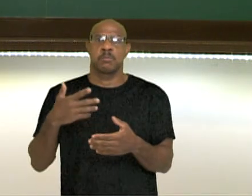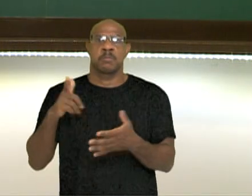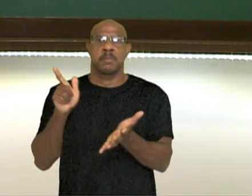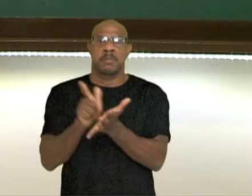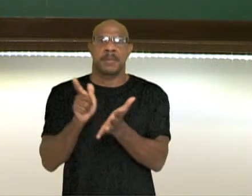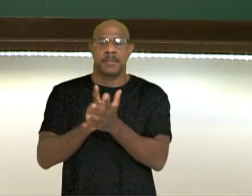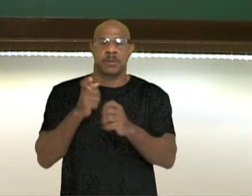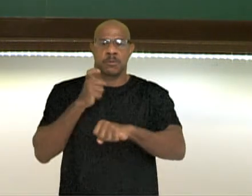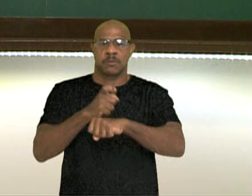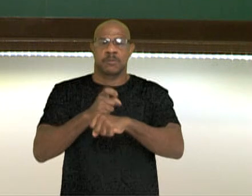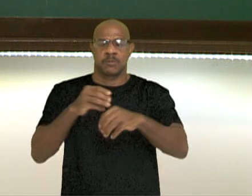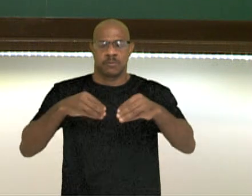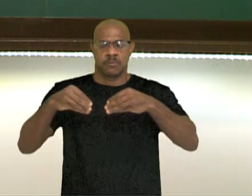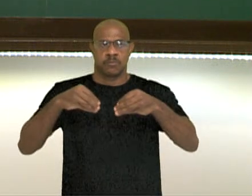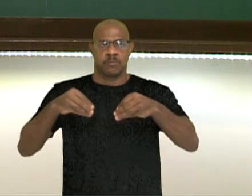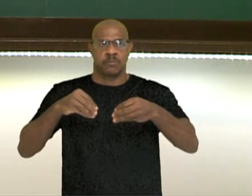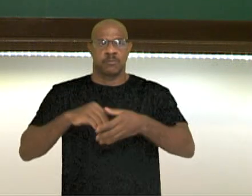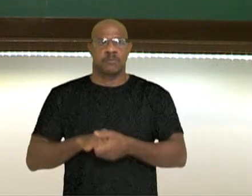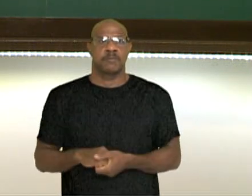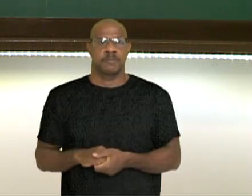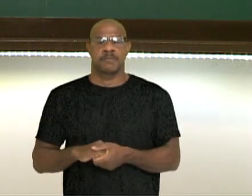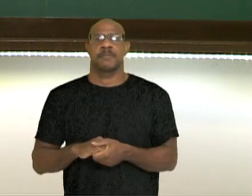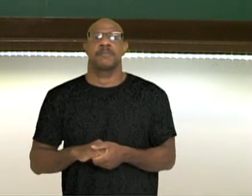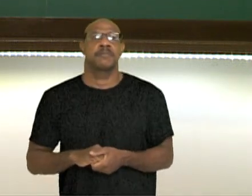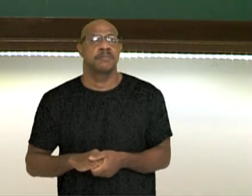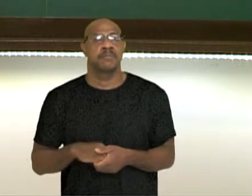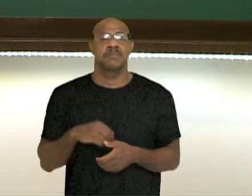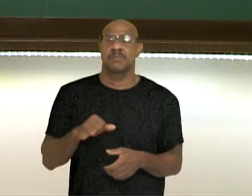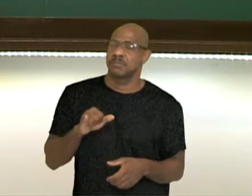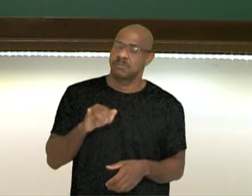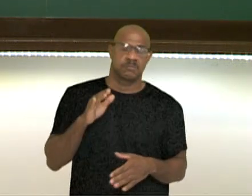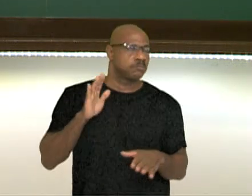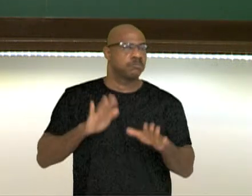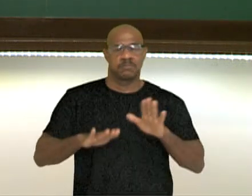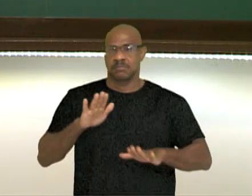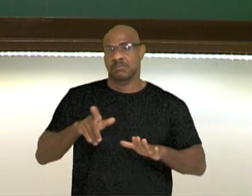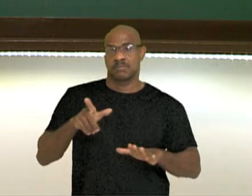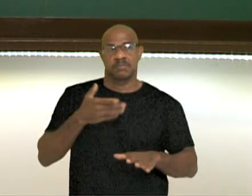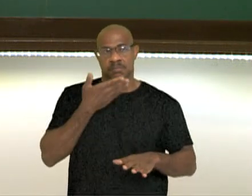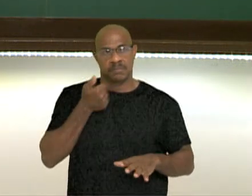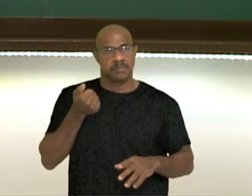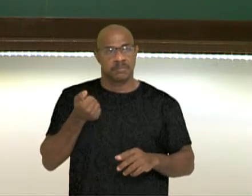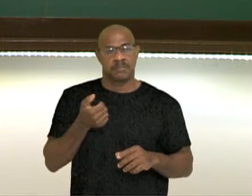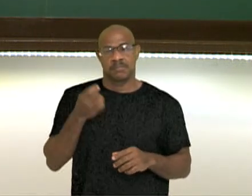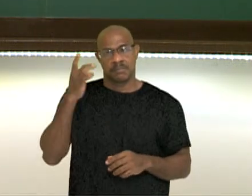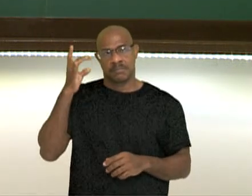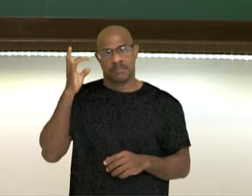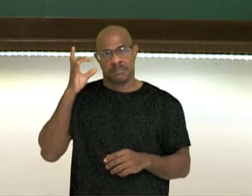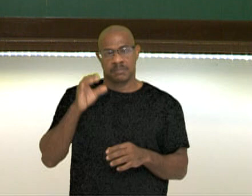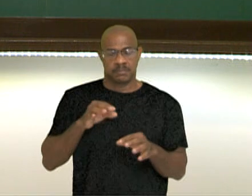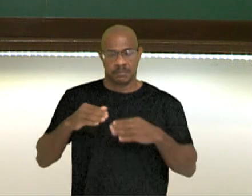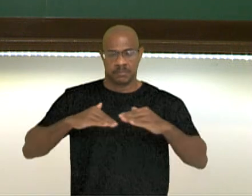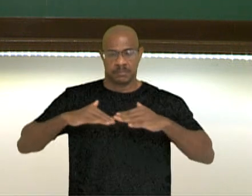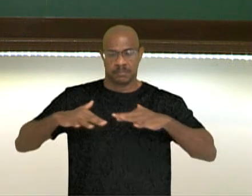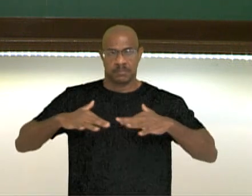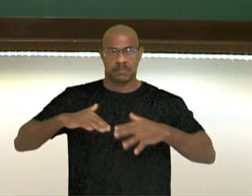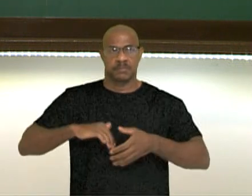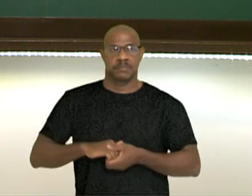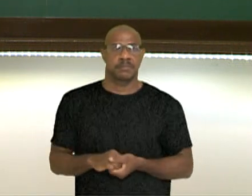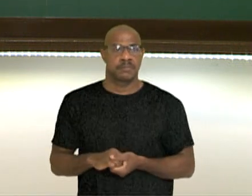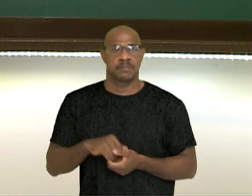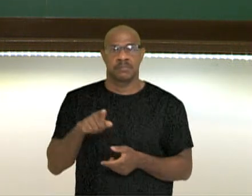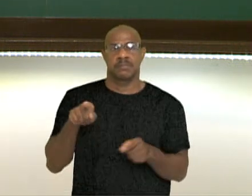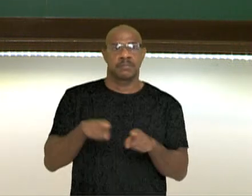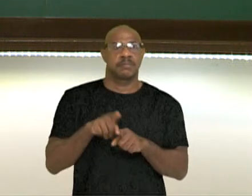nem precisa, né? Na verdade, você consegue fazer sem fixar. Mas se você fixar, fica um pouco melhor, ele fica mais fácil de manusear. Você também